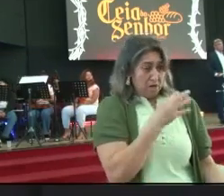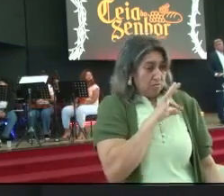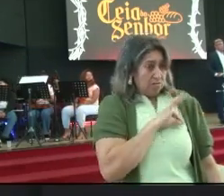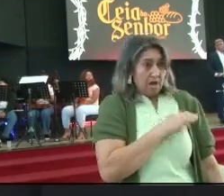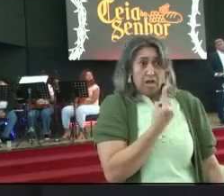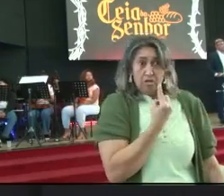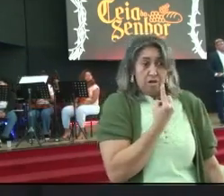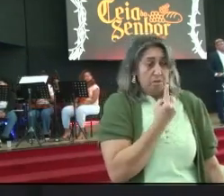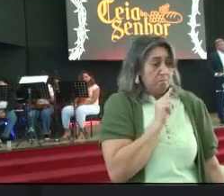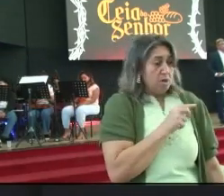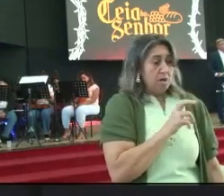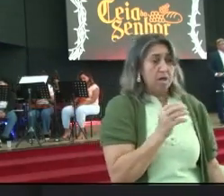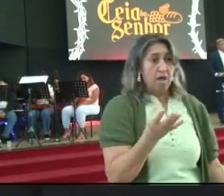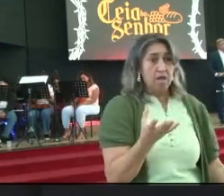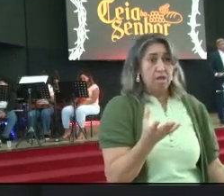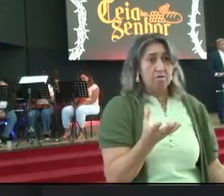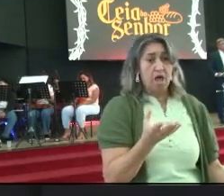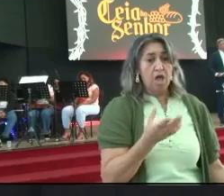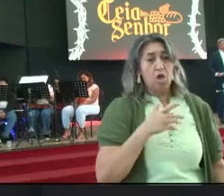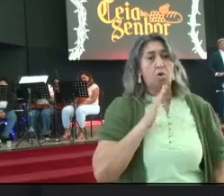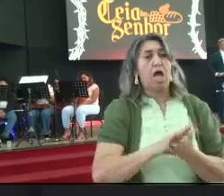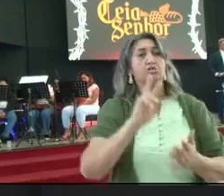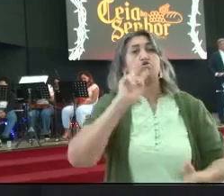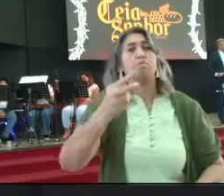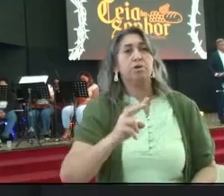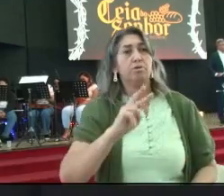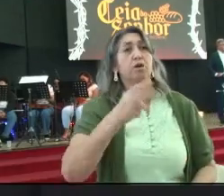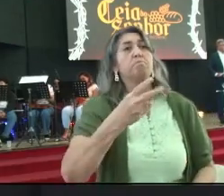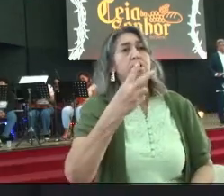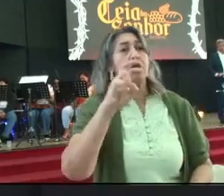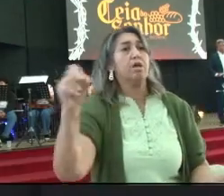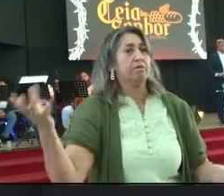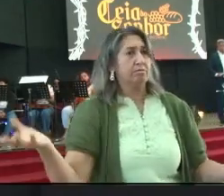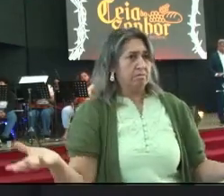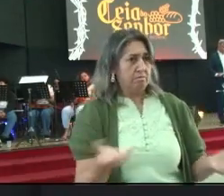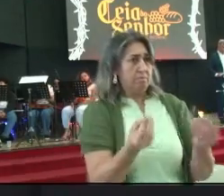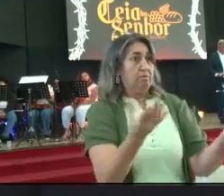Soberania de Deus é o seguinte: viva com o que você ganha.